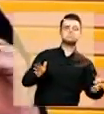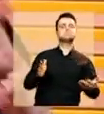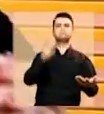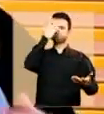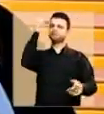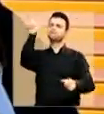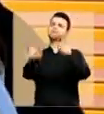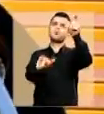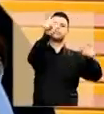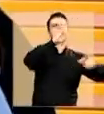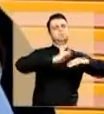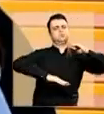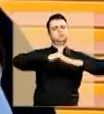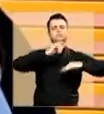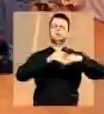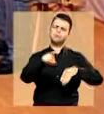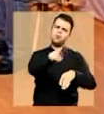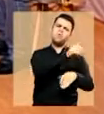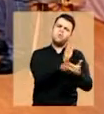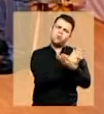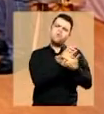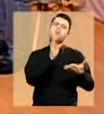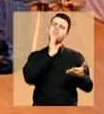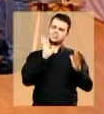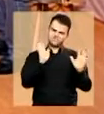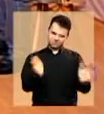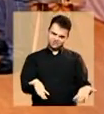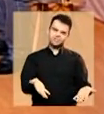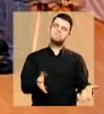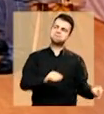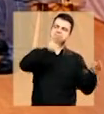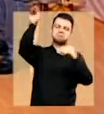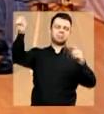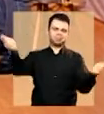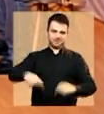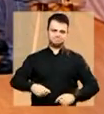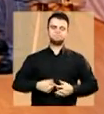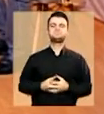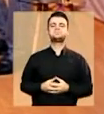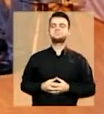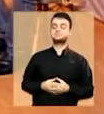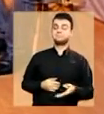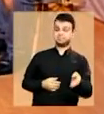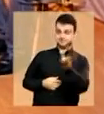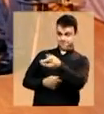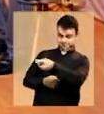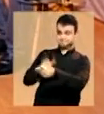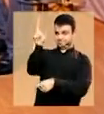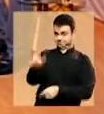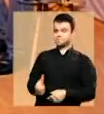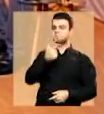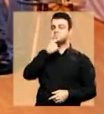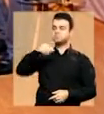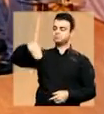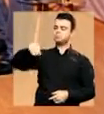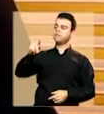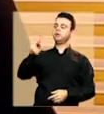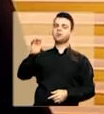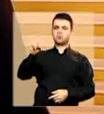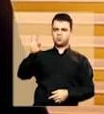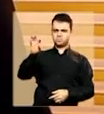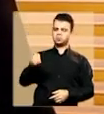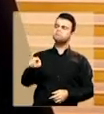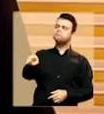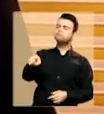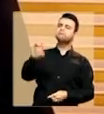conhecer, que fizeram parte do programa de IGE. Perfeito. Entendi. Ô Makoto, e no teu caso específico do teu